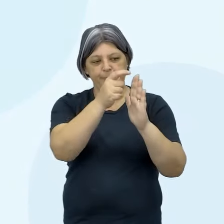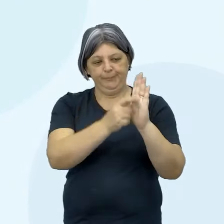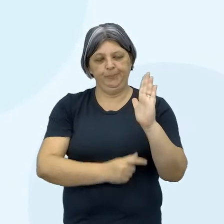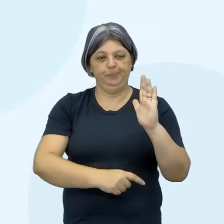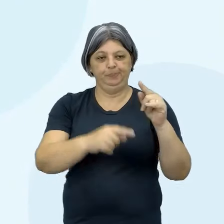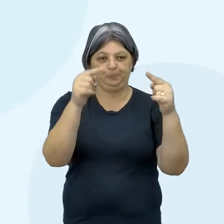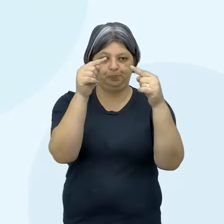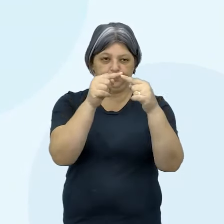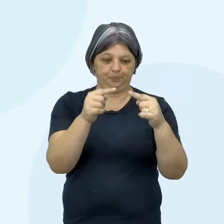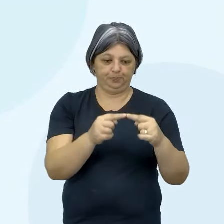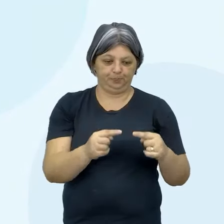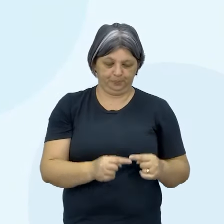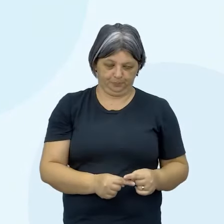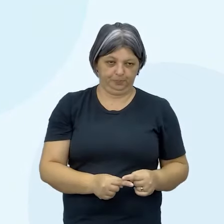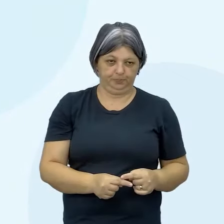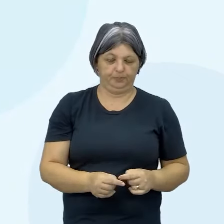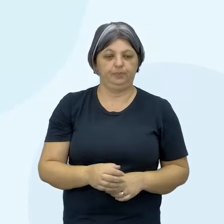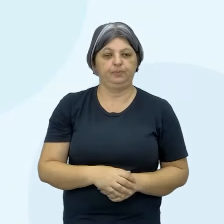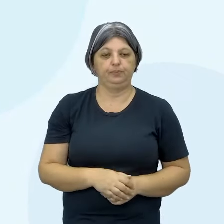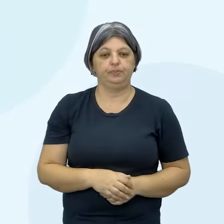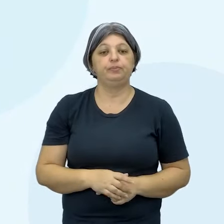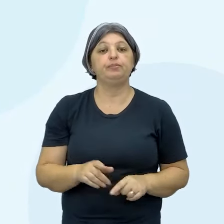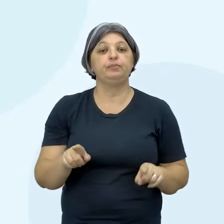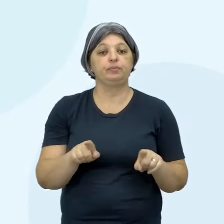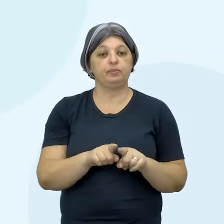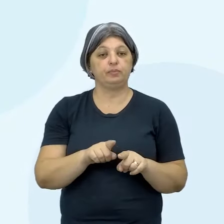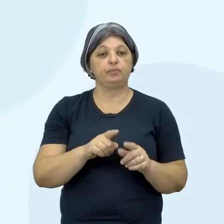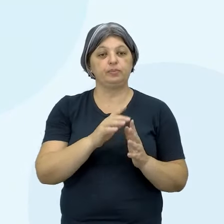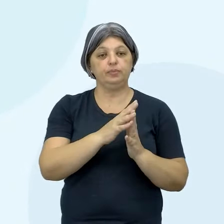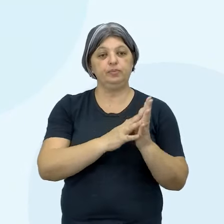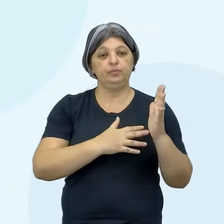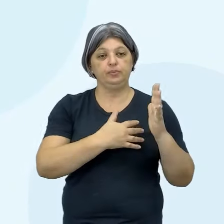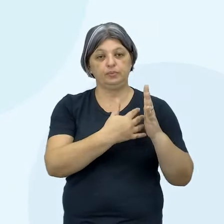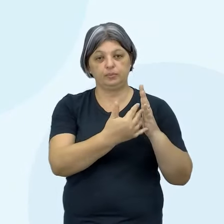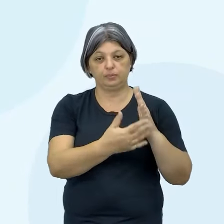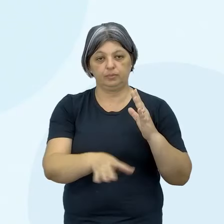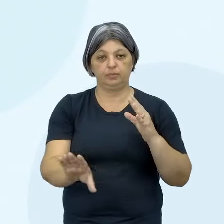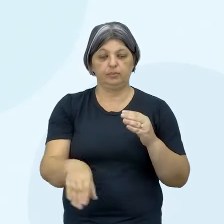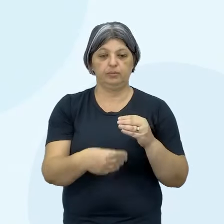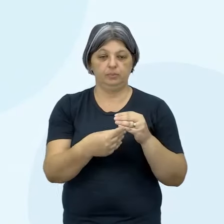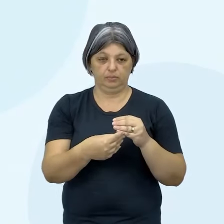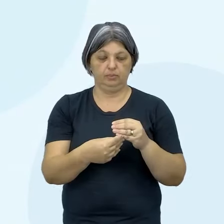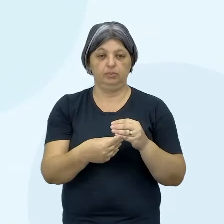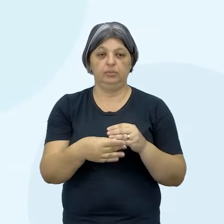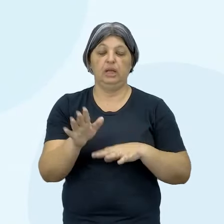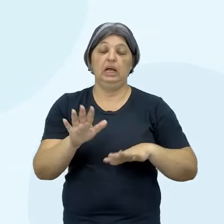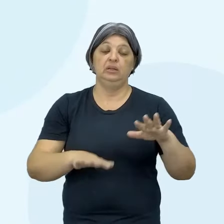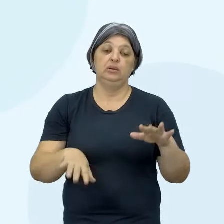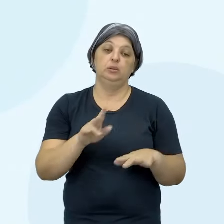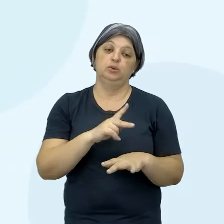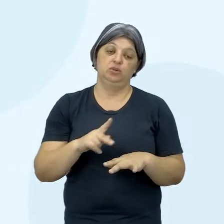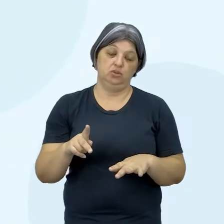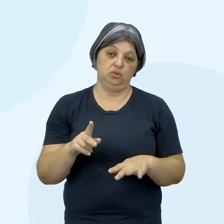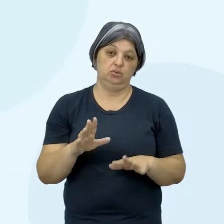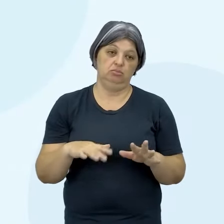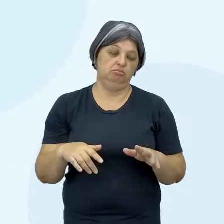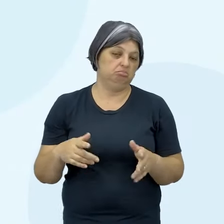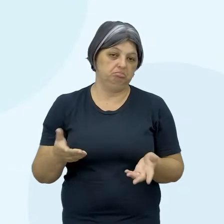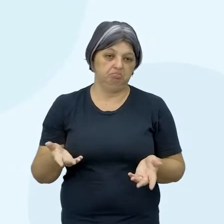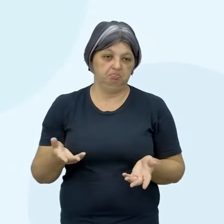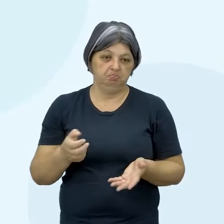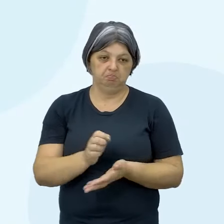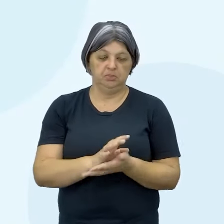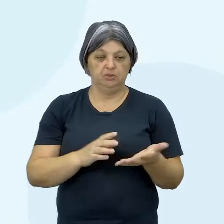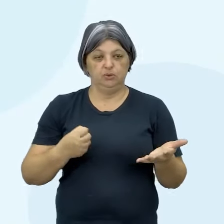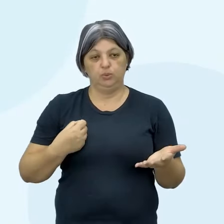E como eu falei para vocês, esse quadro integrador, às vezes, o professor ele vai conseguir retomar, sei lá, a